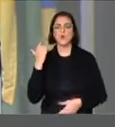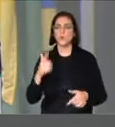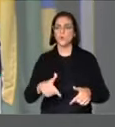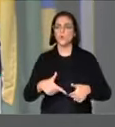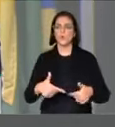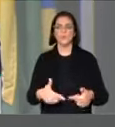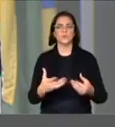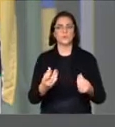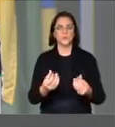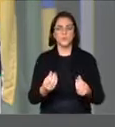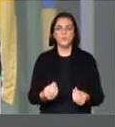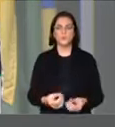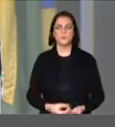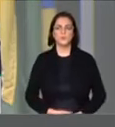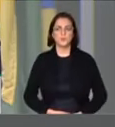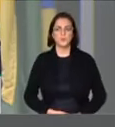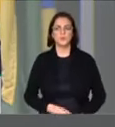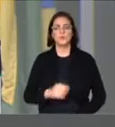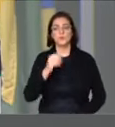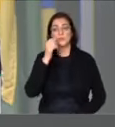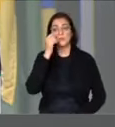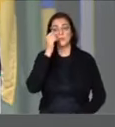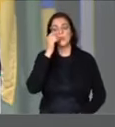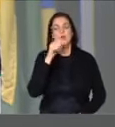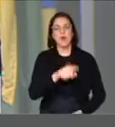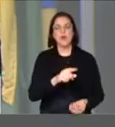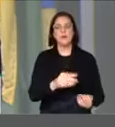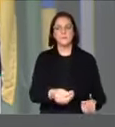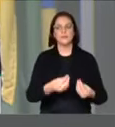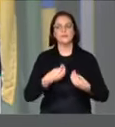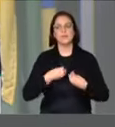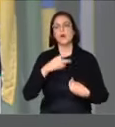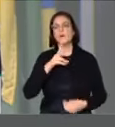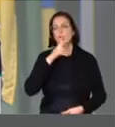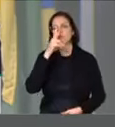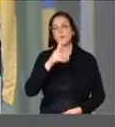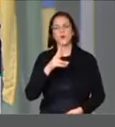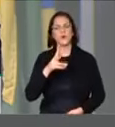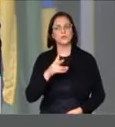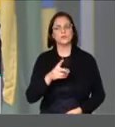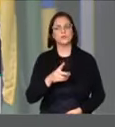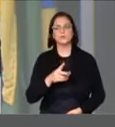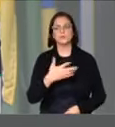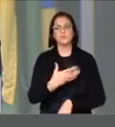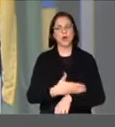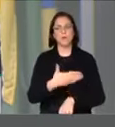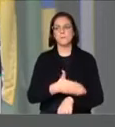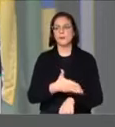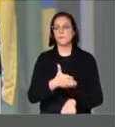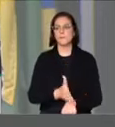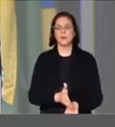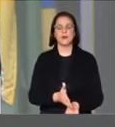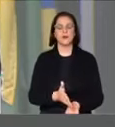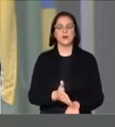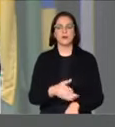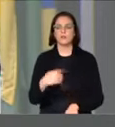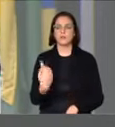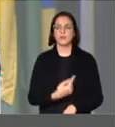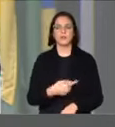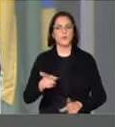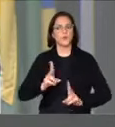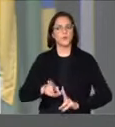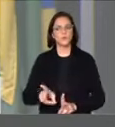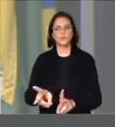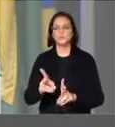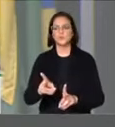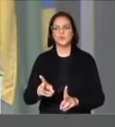uma guerreira, que dava força em todos os momentos para que a gente pudesse seguir em